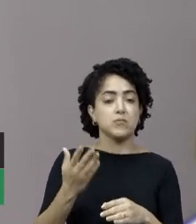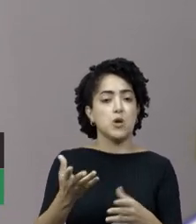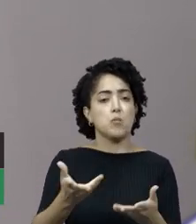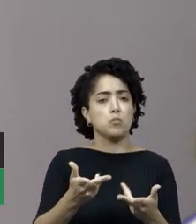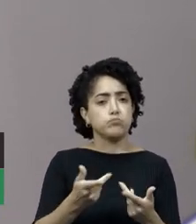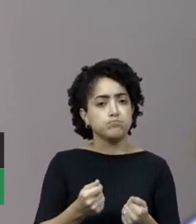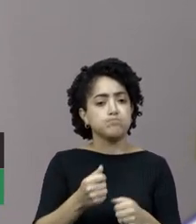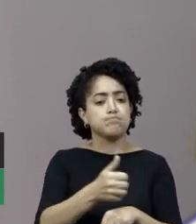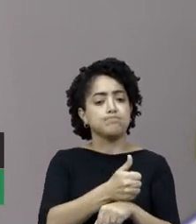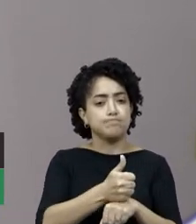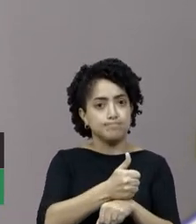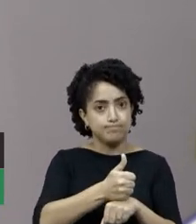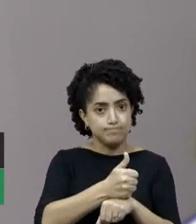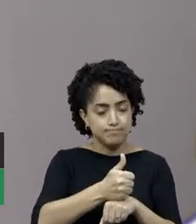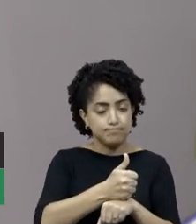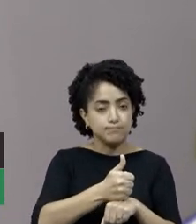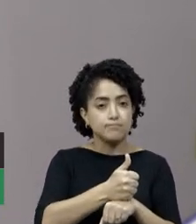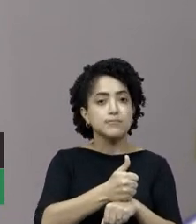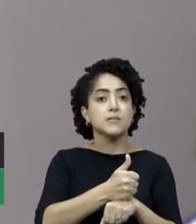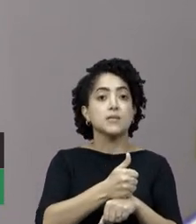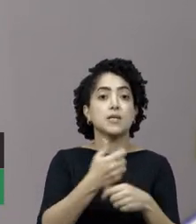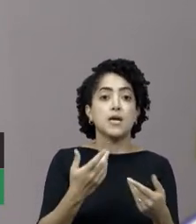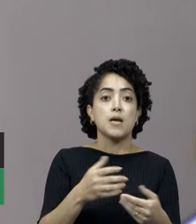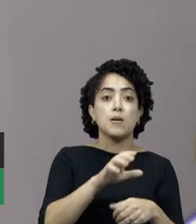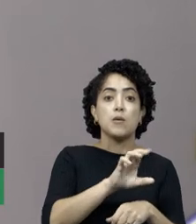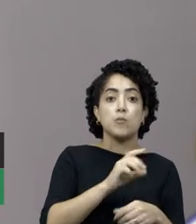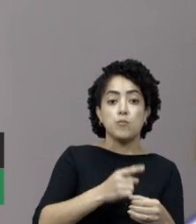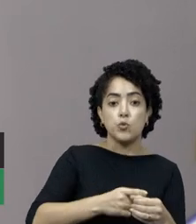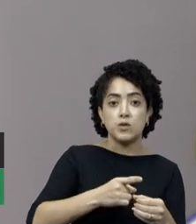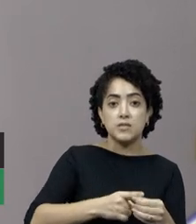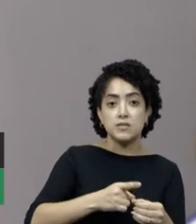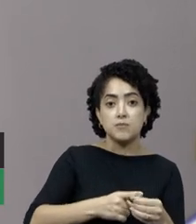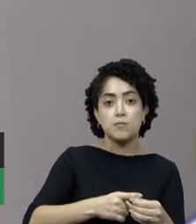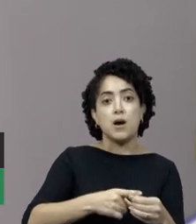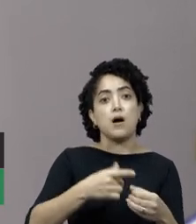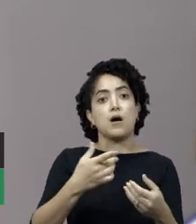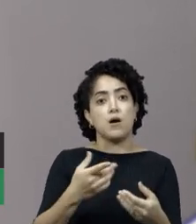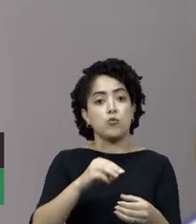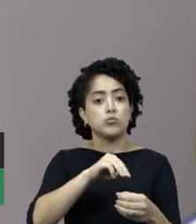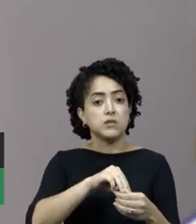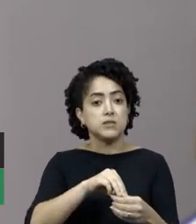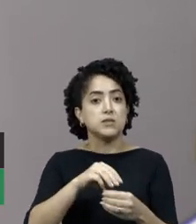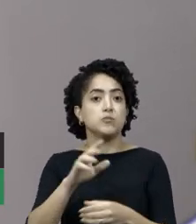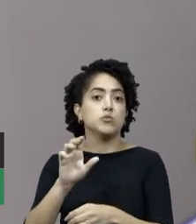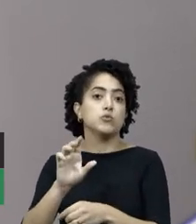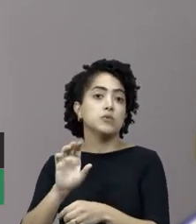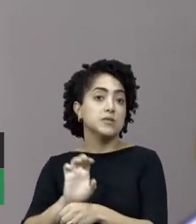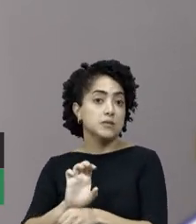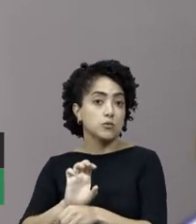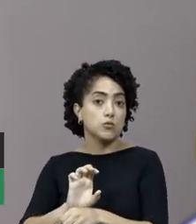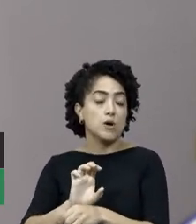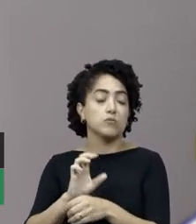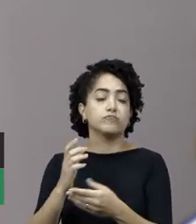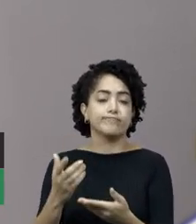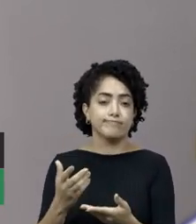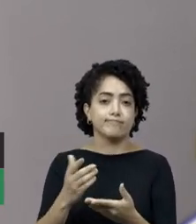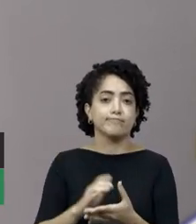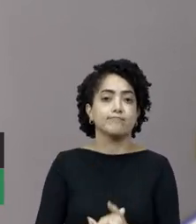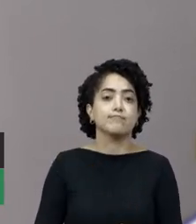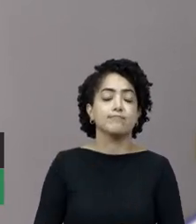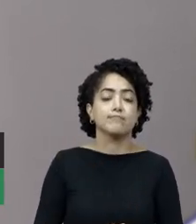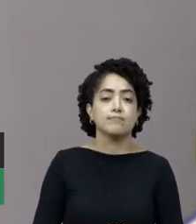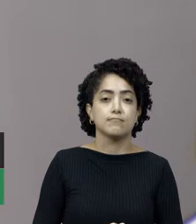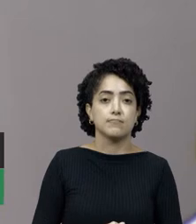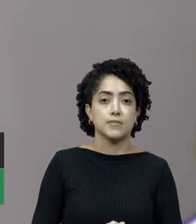na rede pública de educação, tanto municipal quanto estadual. Eu fiz visita, deputado Ismael